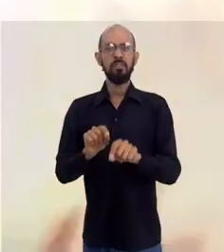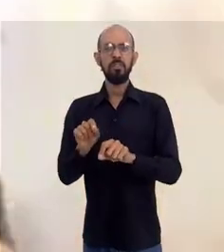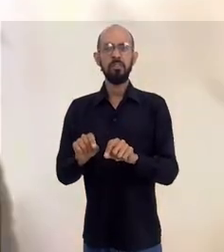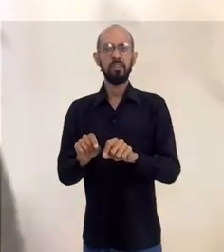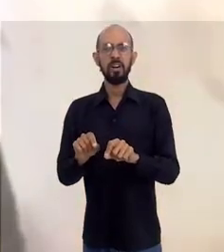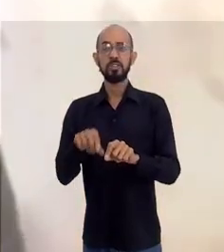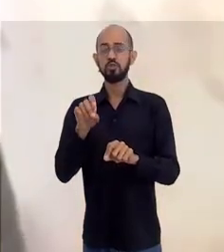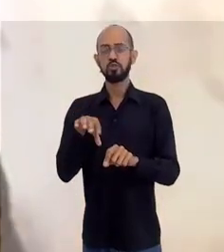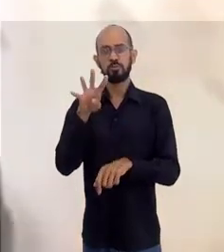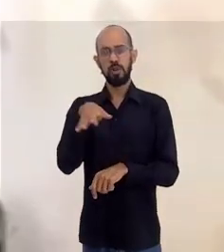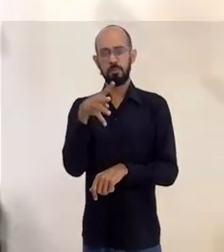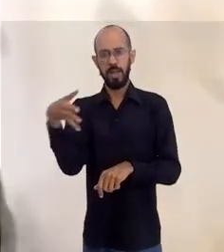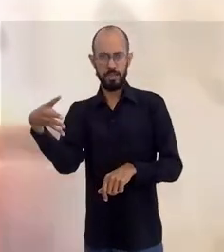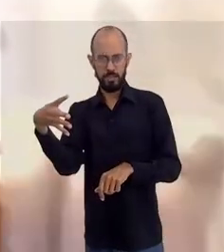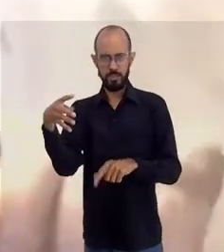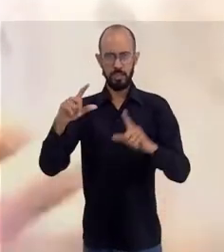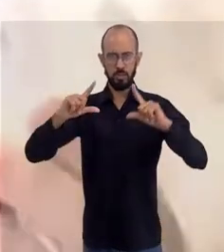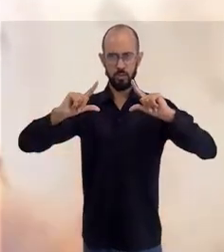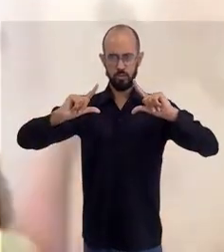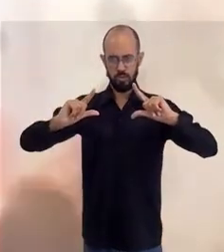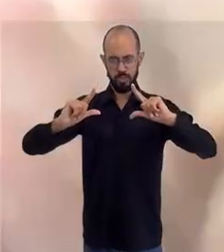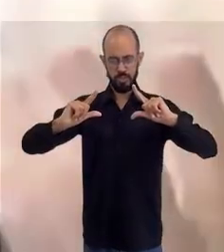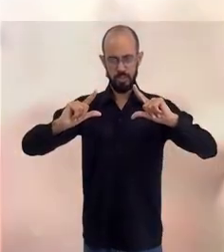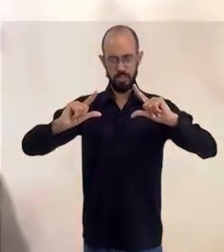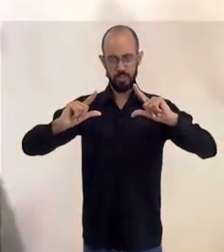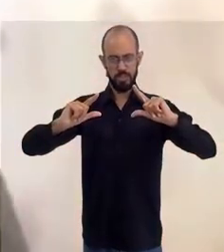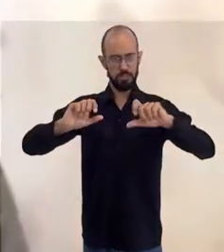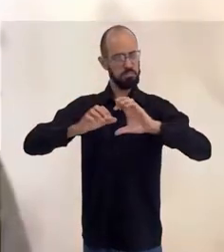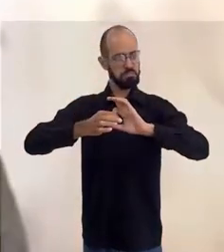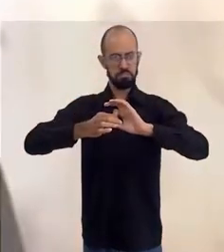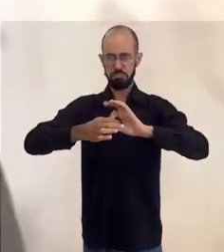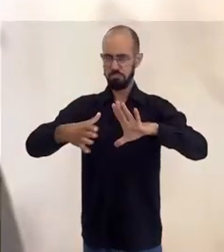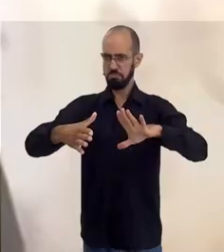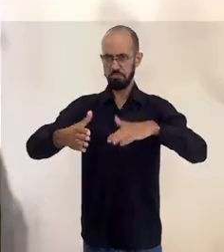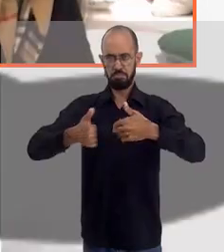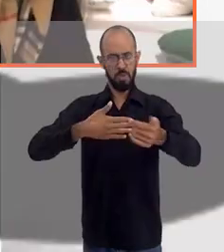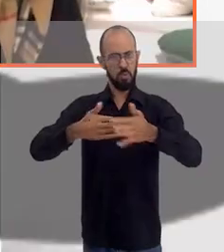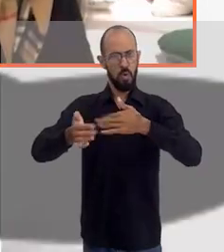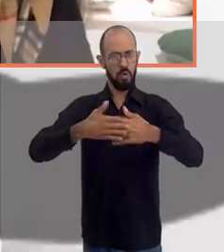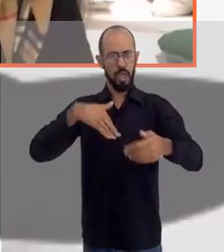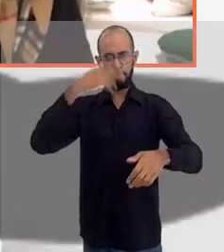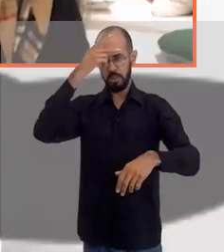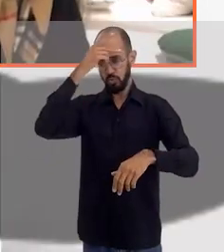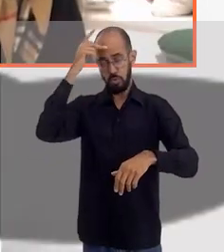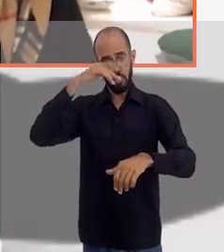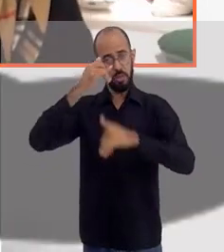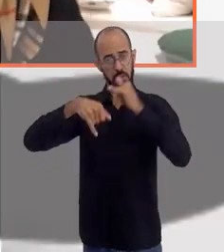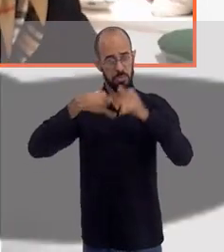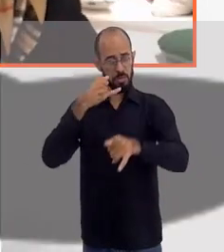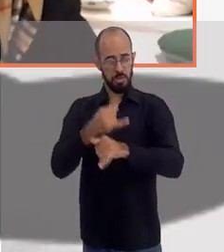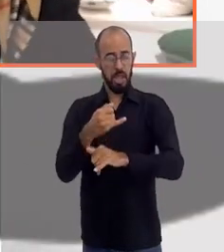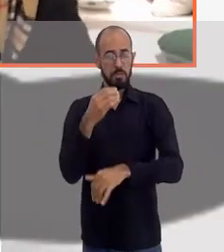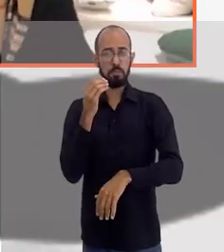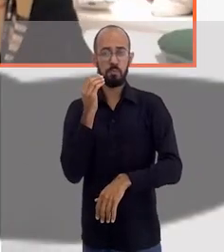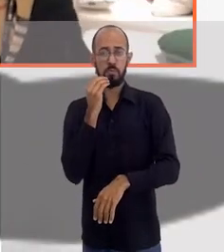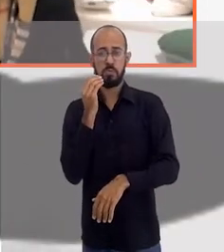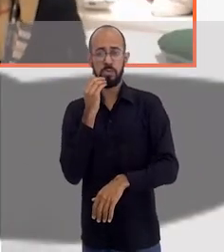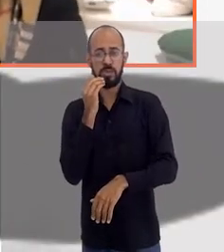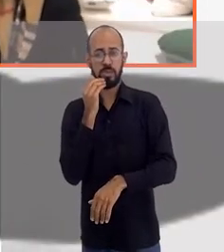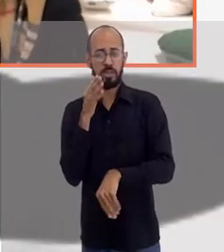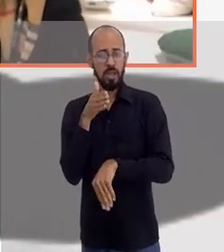uma planilha eletrônica com 20 público ou seja qualquer pessoa com acesso à internet poderiam